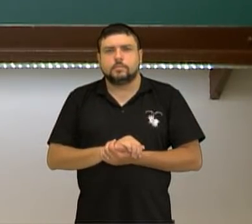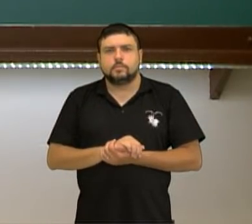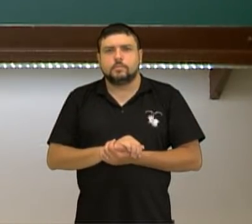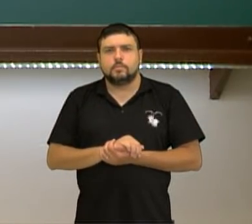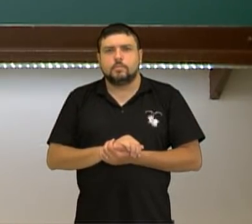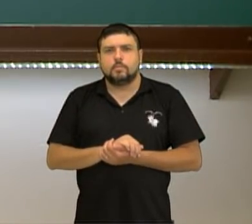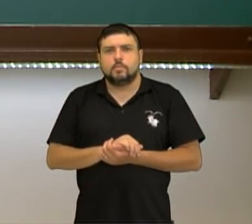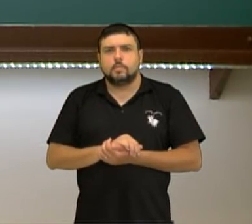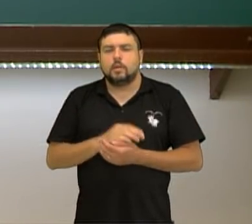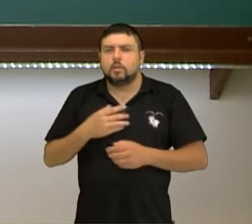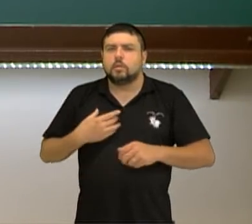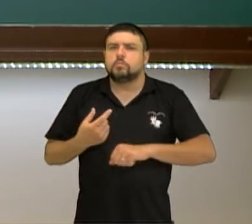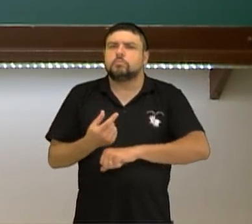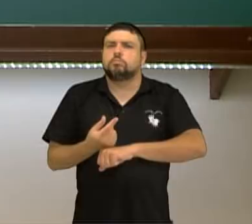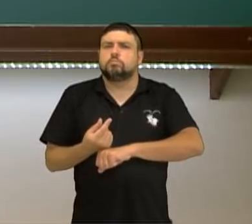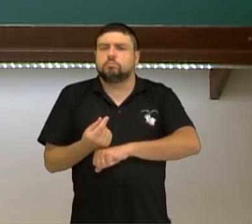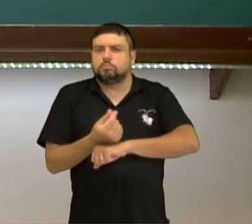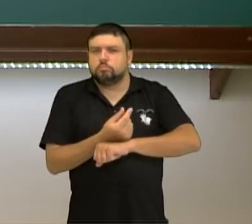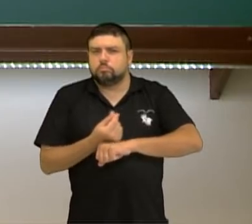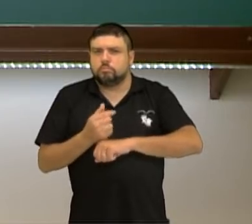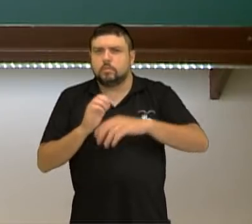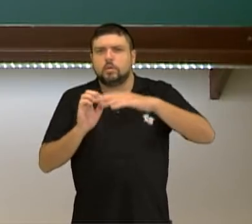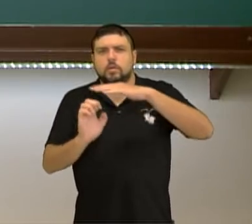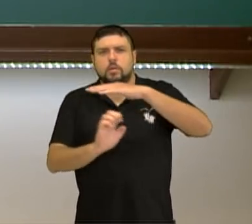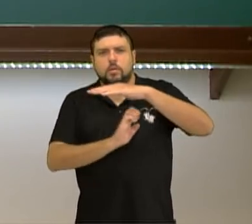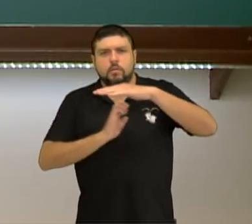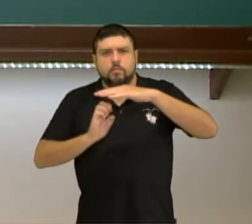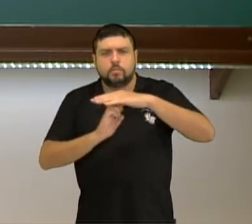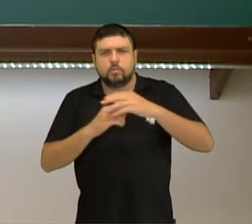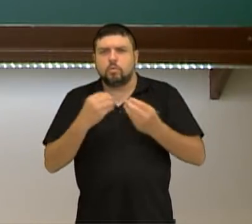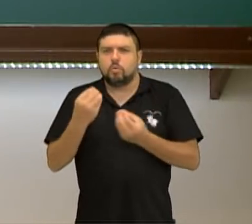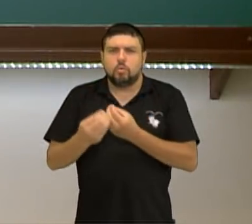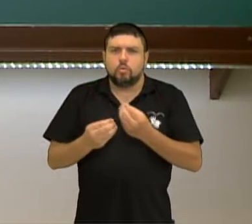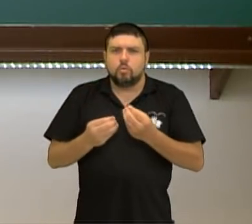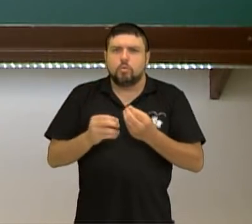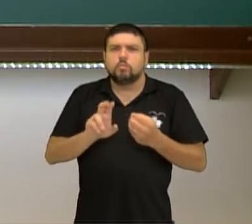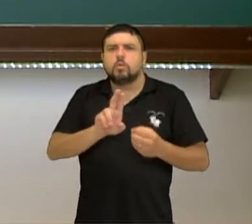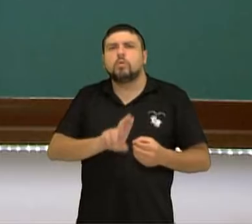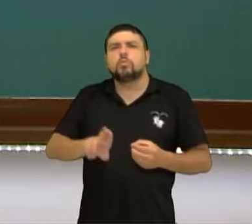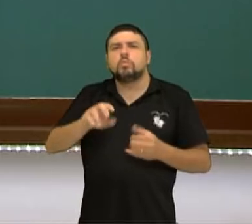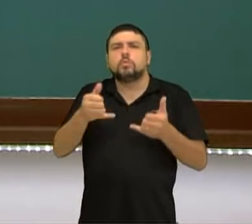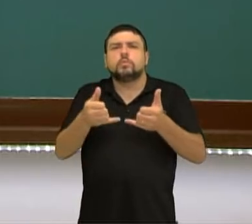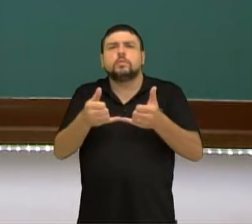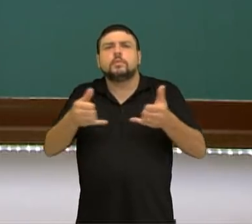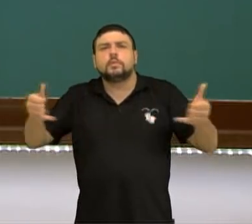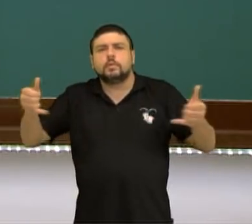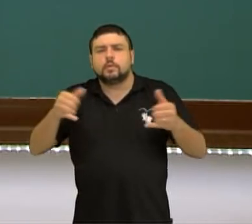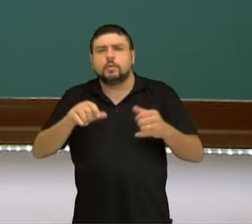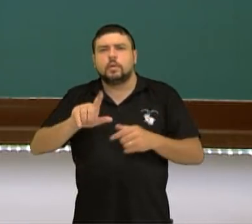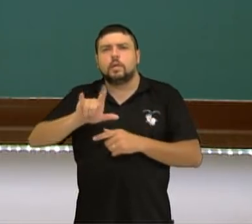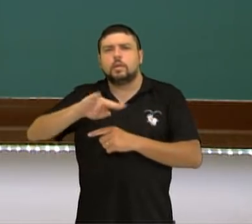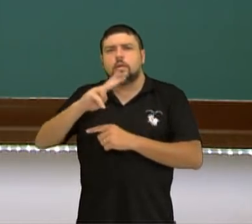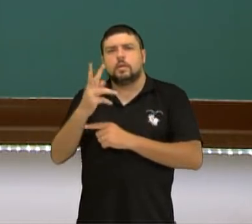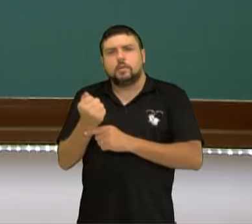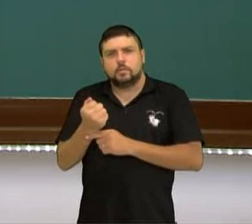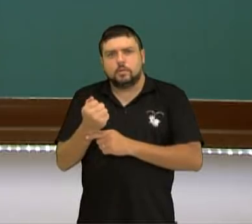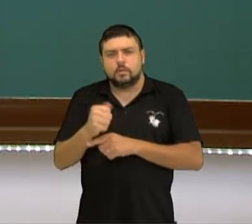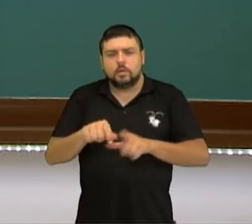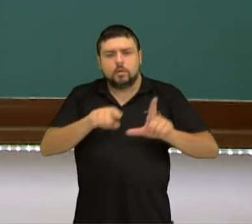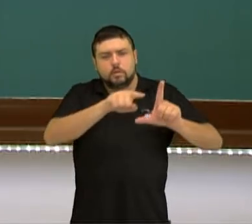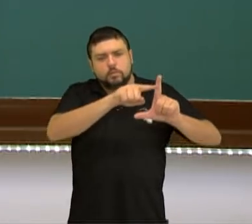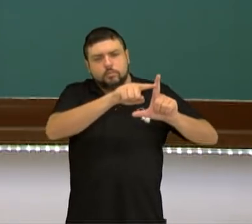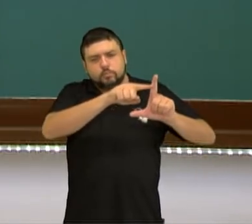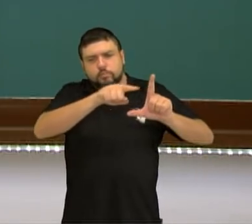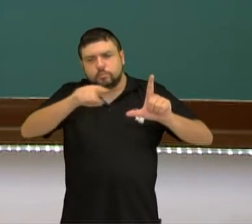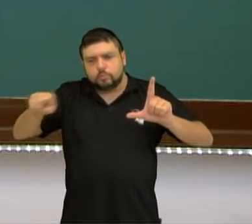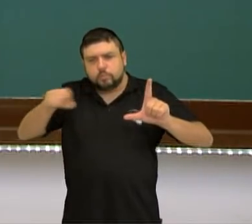de uma empresa pode ser analisado através de um gráfico de linhas. Então, o que cada linha vai significar e qual é a posição de